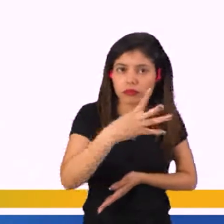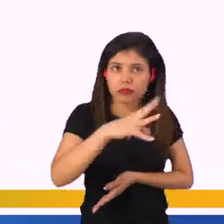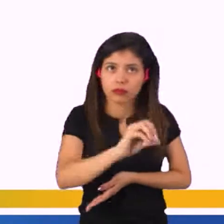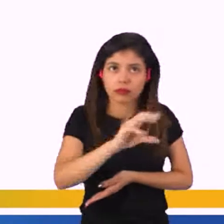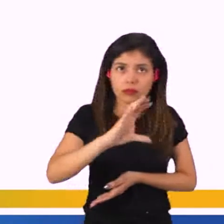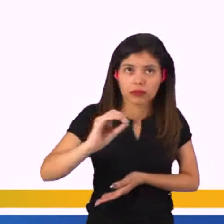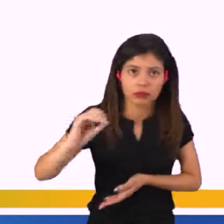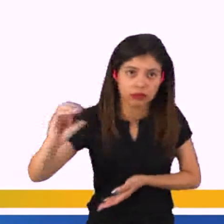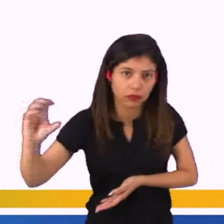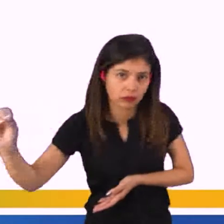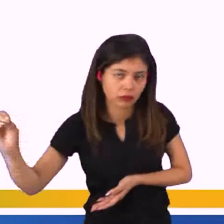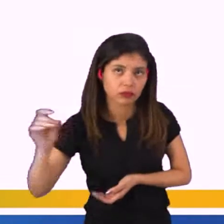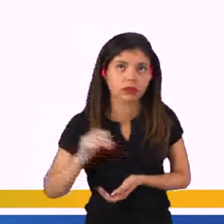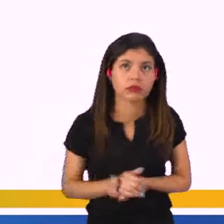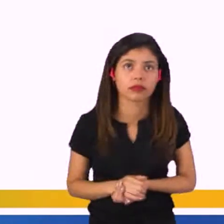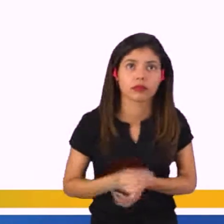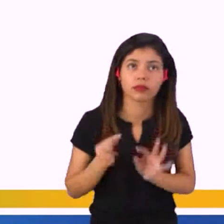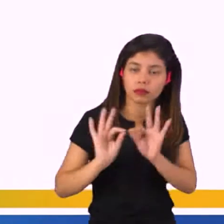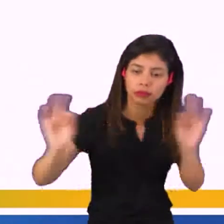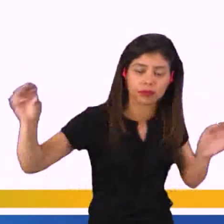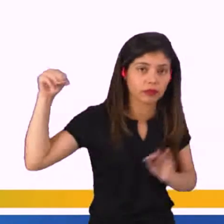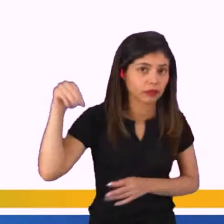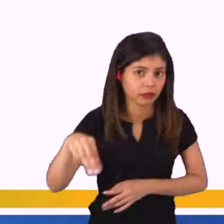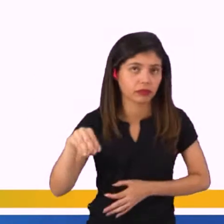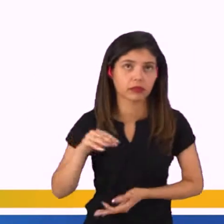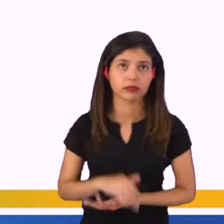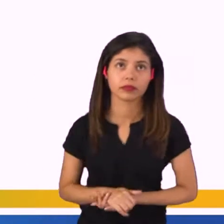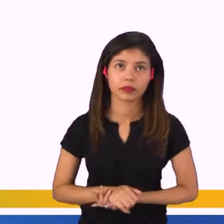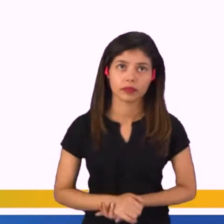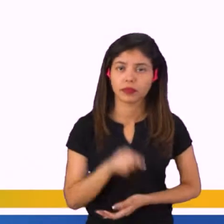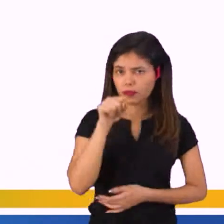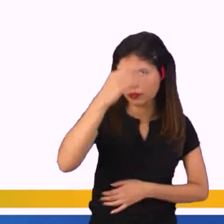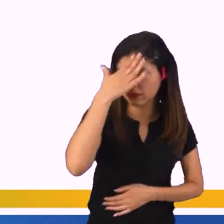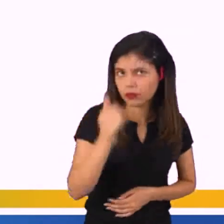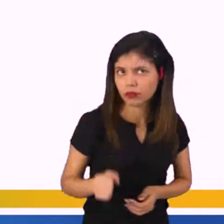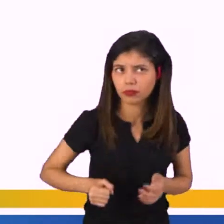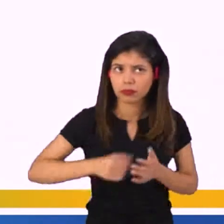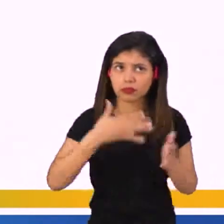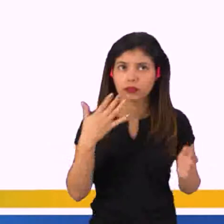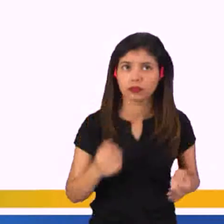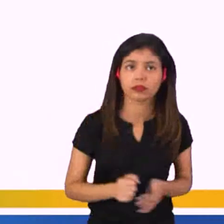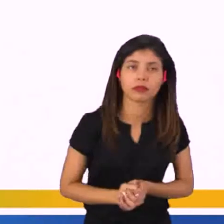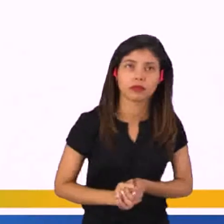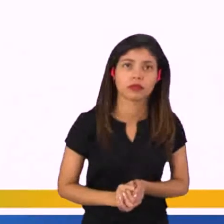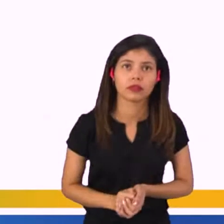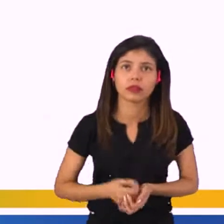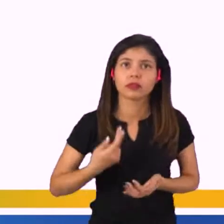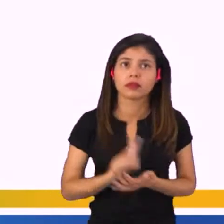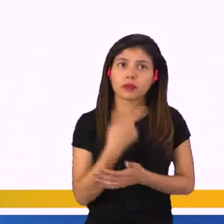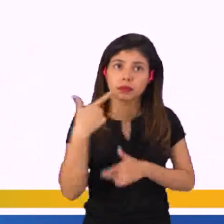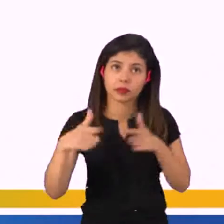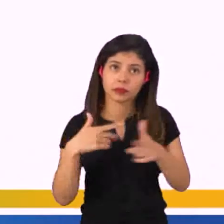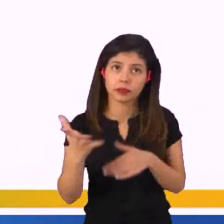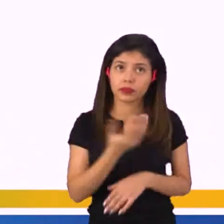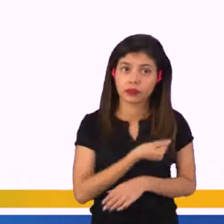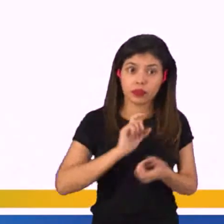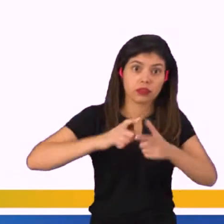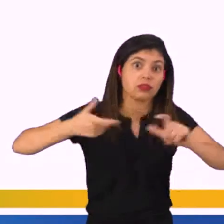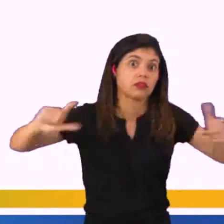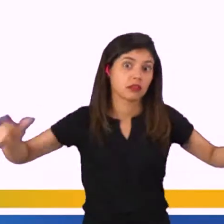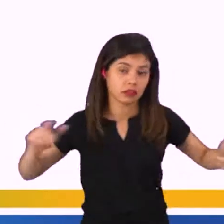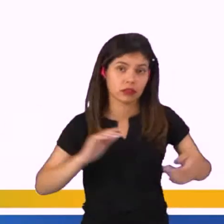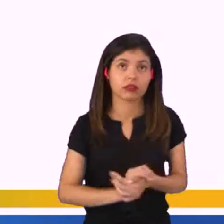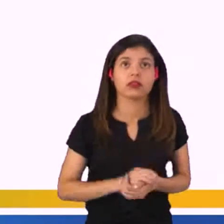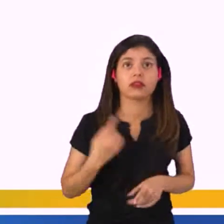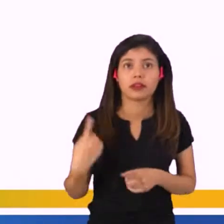40 milhões aí, né, de metros de comprimento. Então, você sabe que muitas vezes é bastante incômodo a gente trabalhar com números